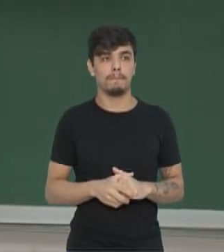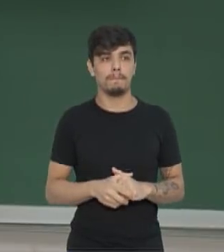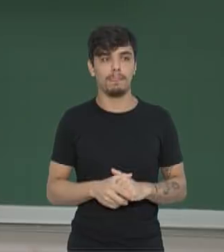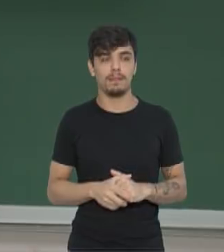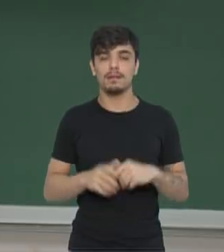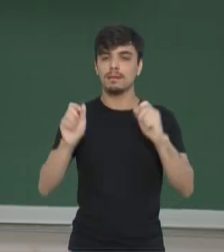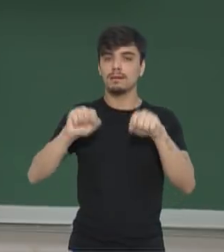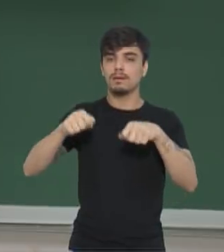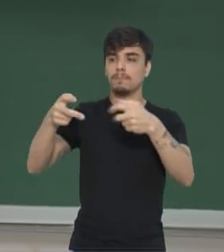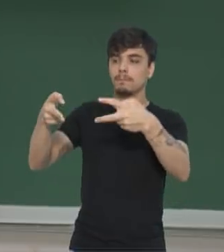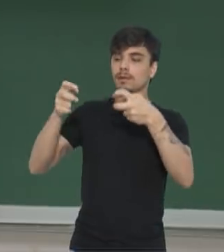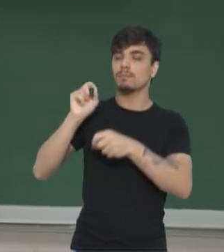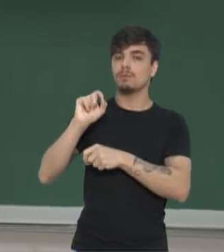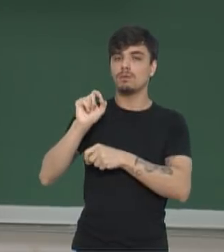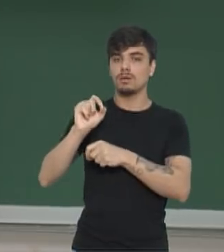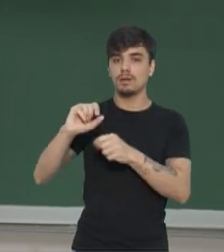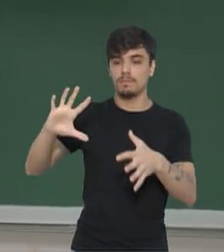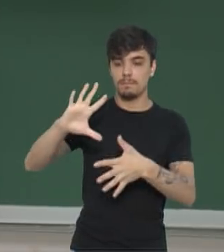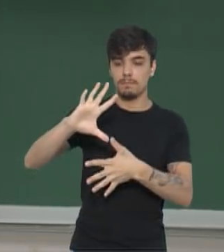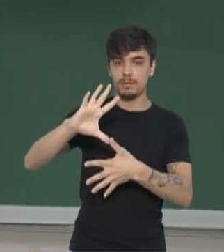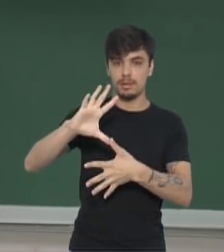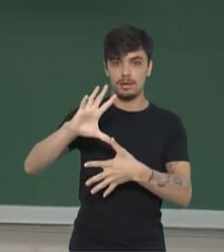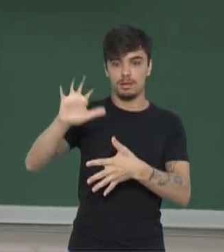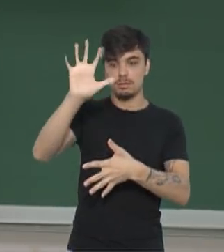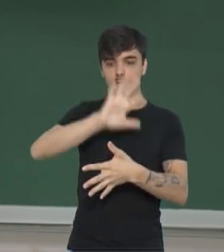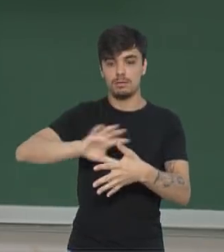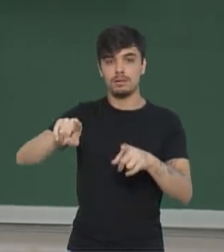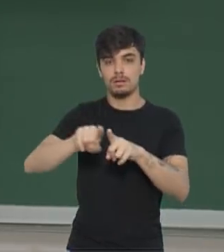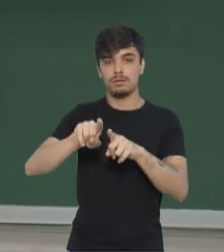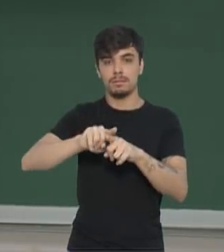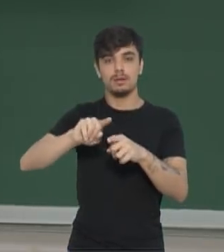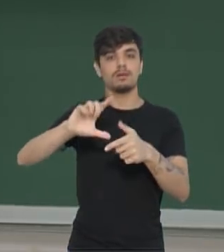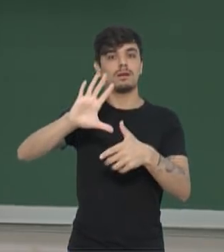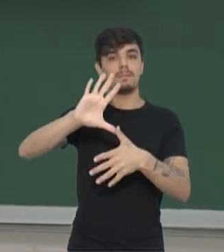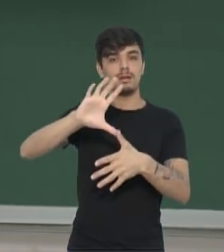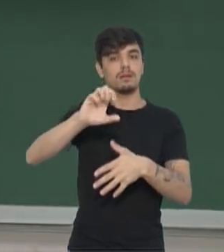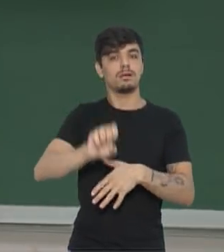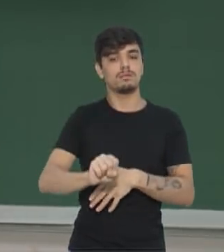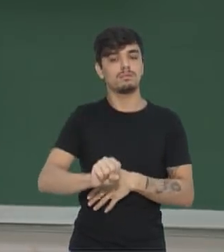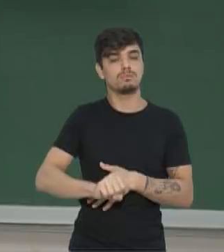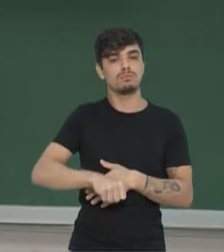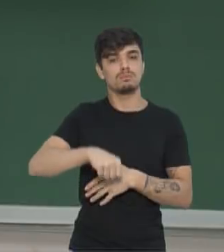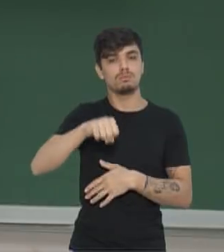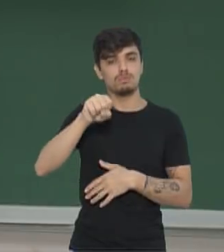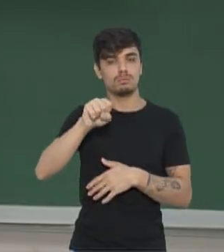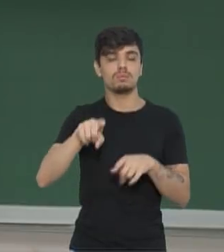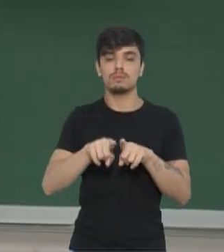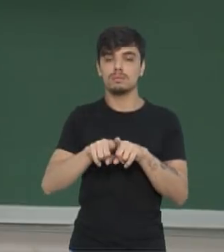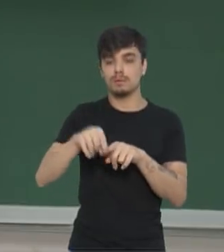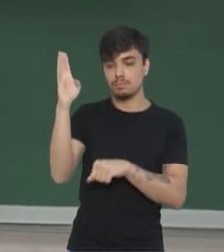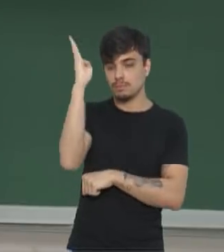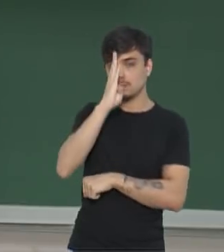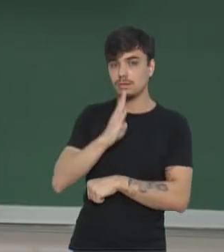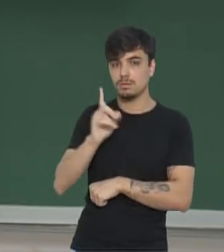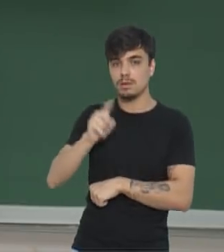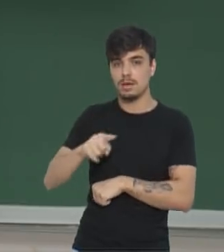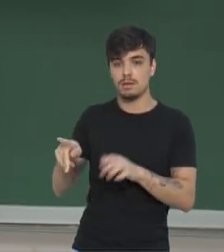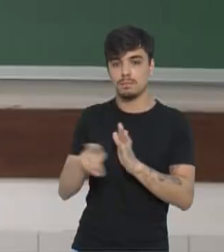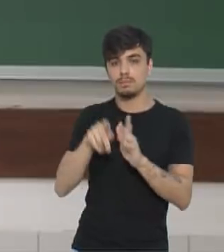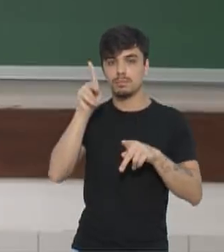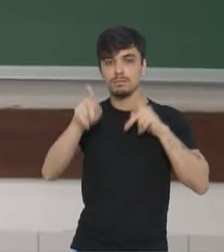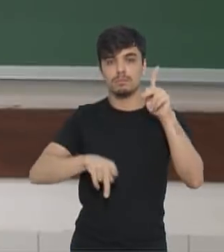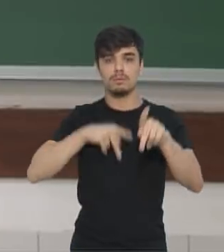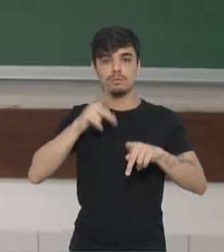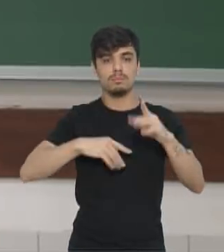que grande parte da América do Norte e da América do Sul, inclusive o Brasil, era residido por povos